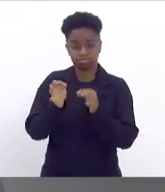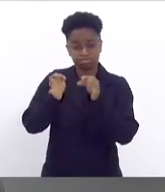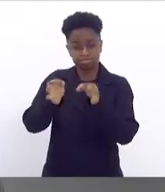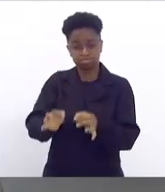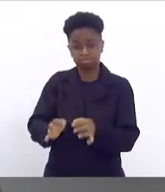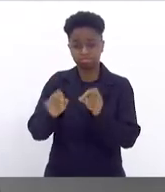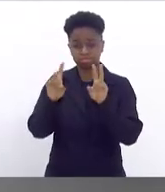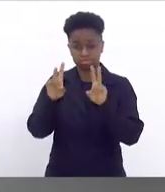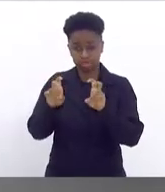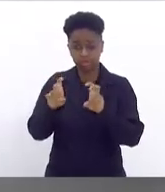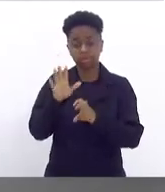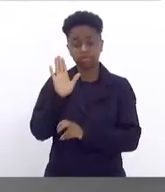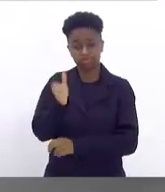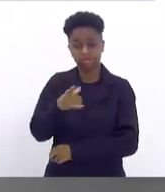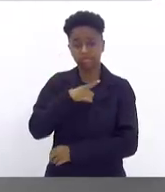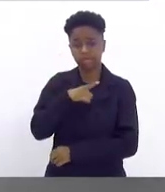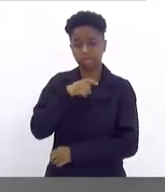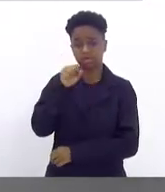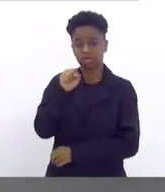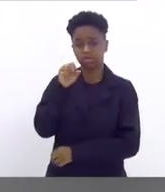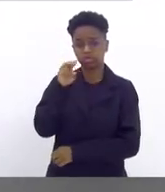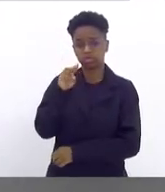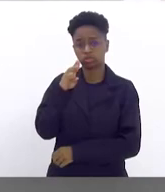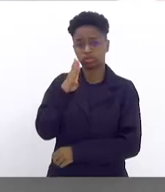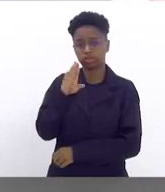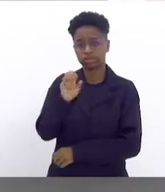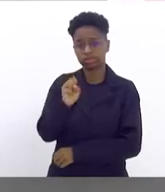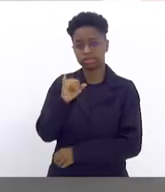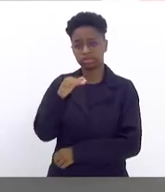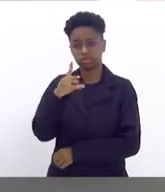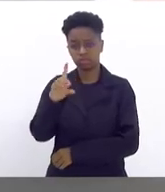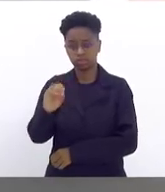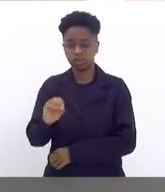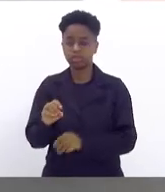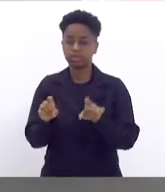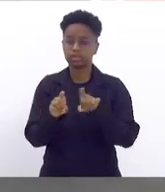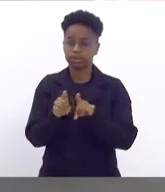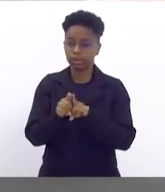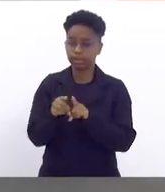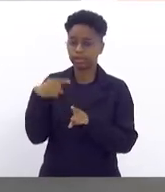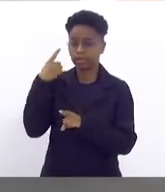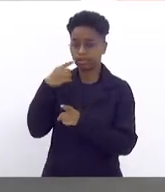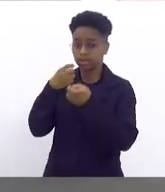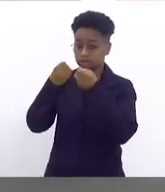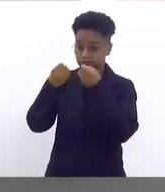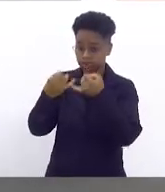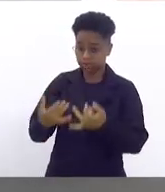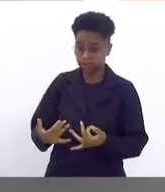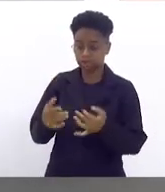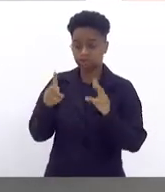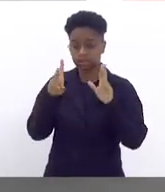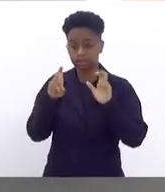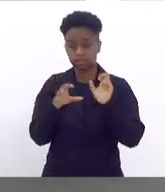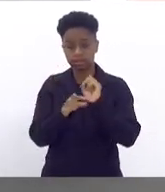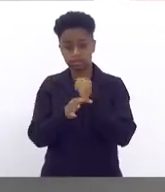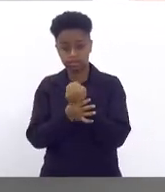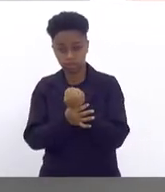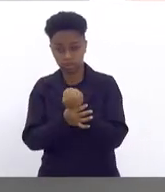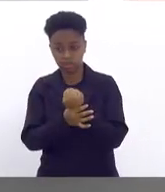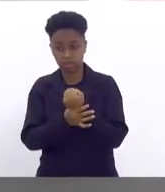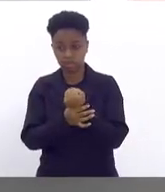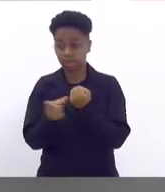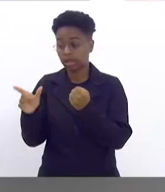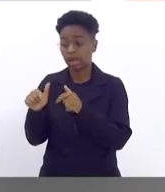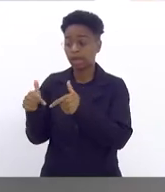do subsídio já existente, e o próprio deputado Mink também esclarecendo sobre o item segurança. Quando eu fiz a intervenção,